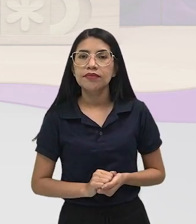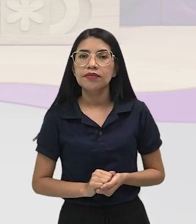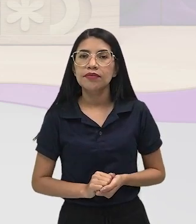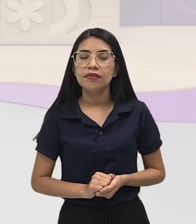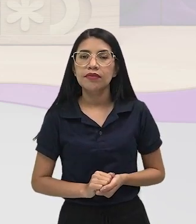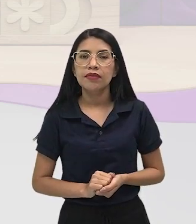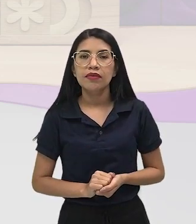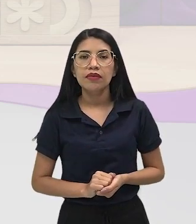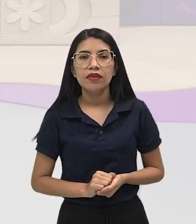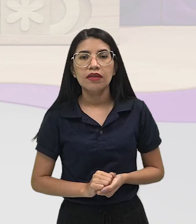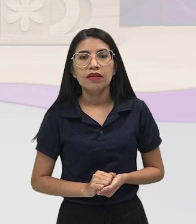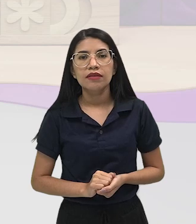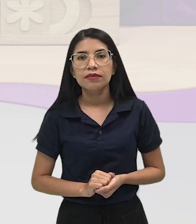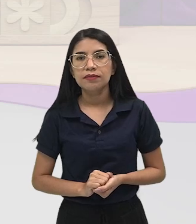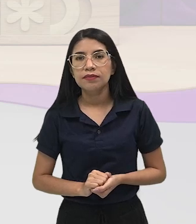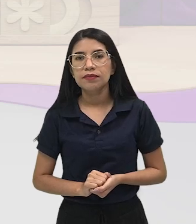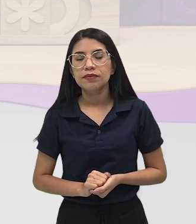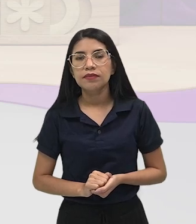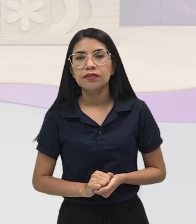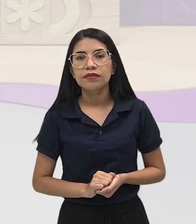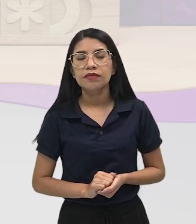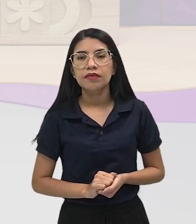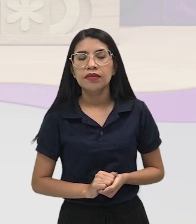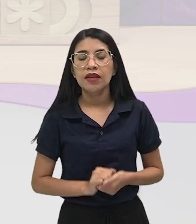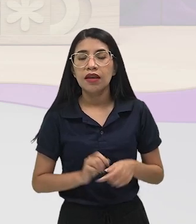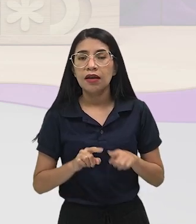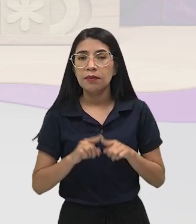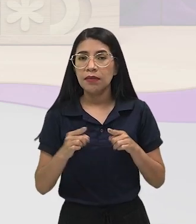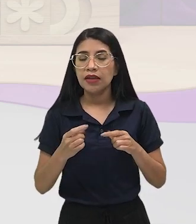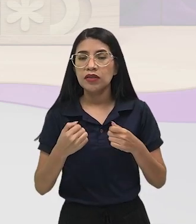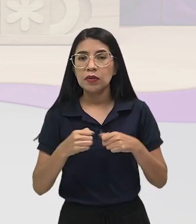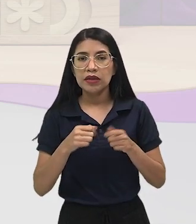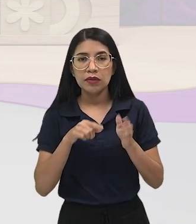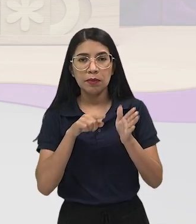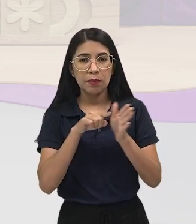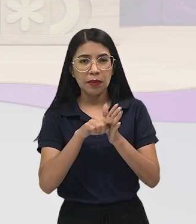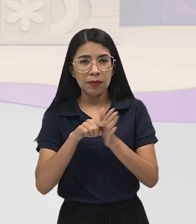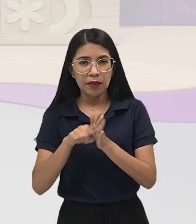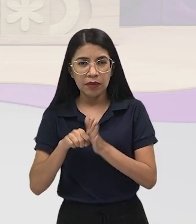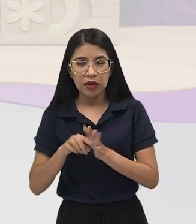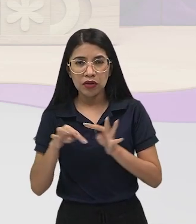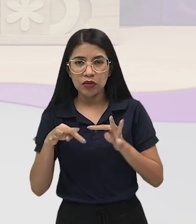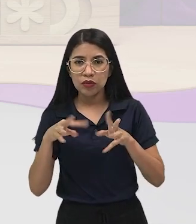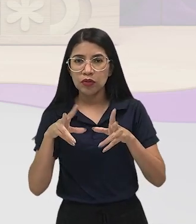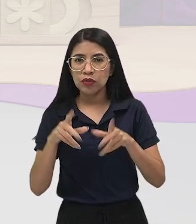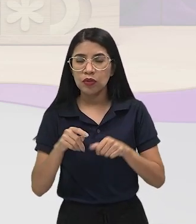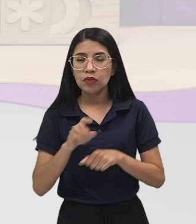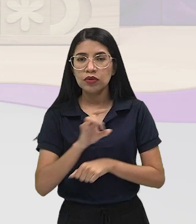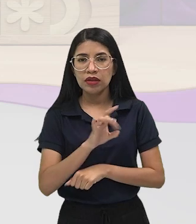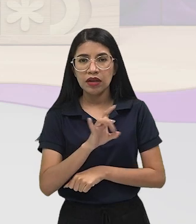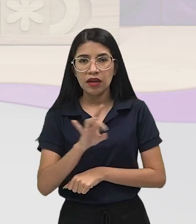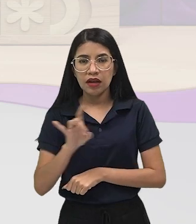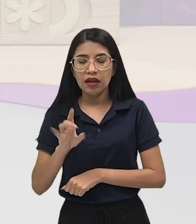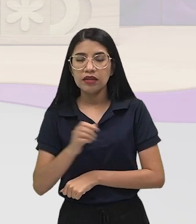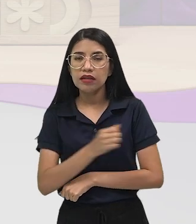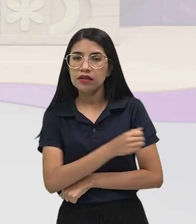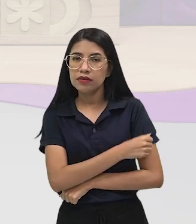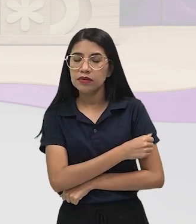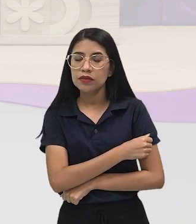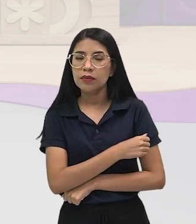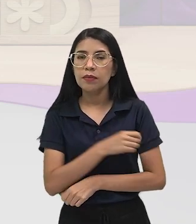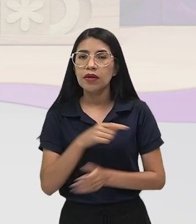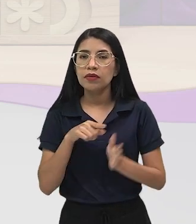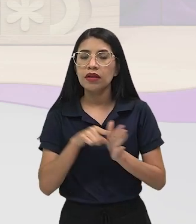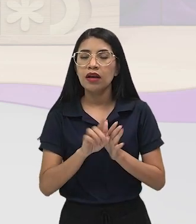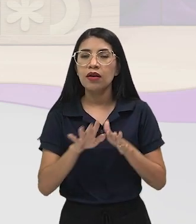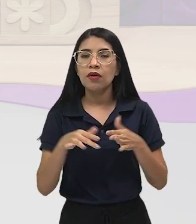como eu vou fazer a pesquisa com todos os alunos para saber a sua preferência por